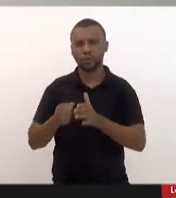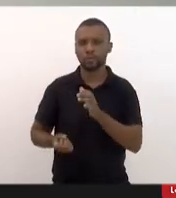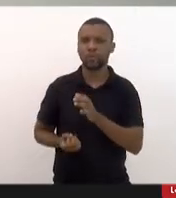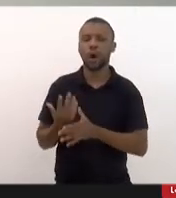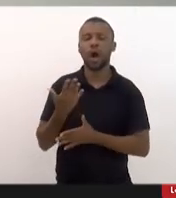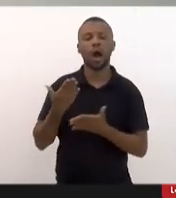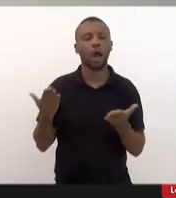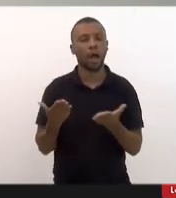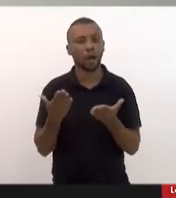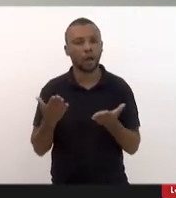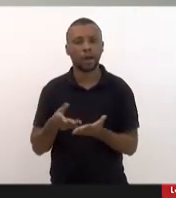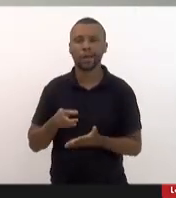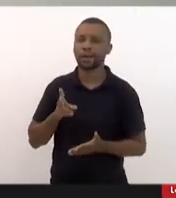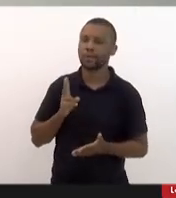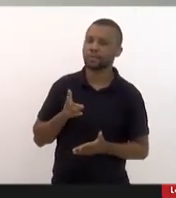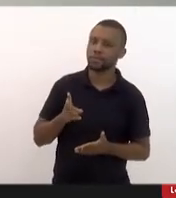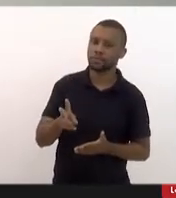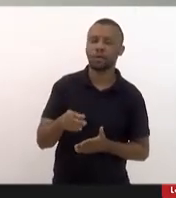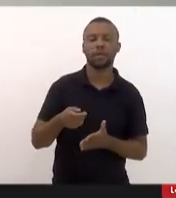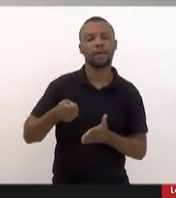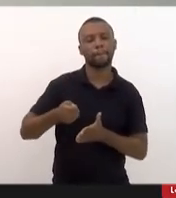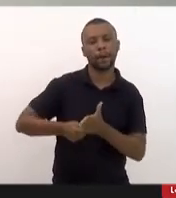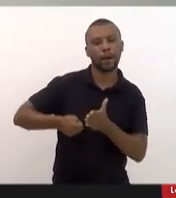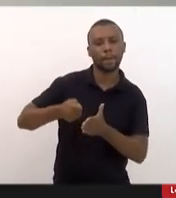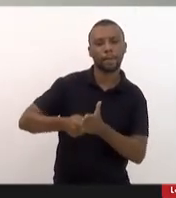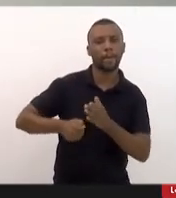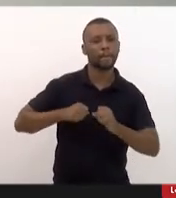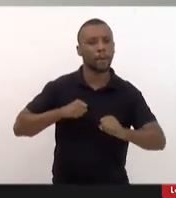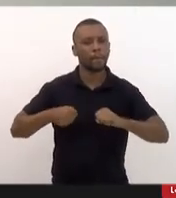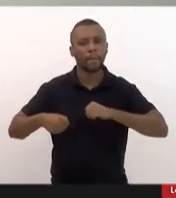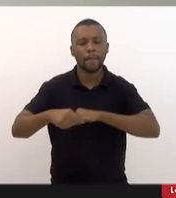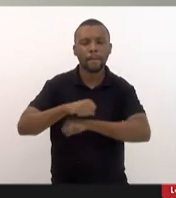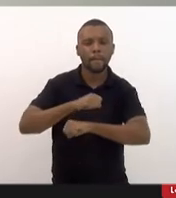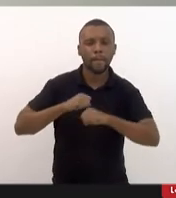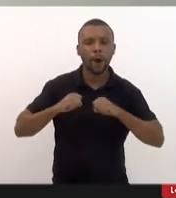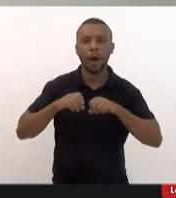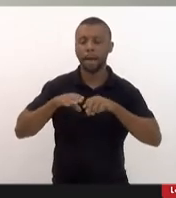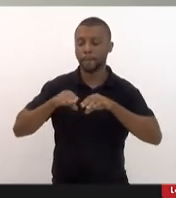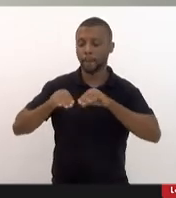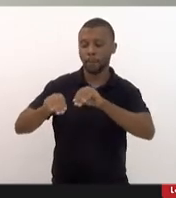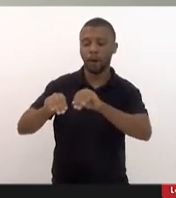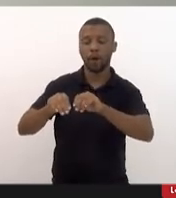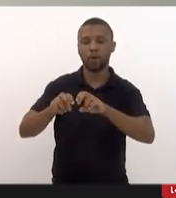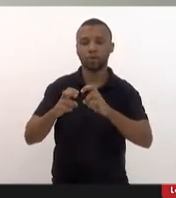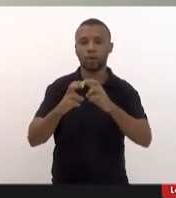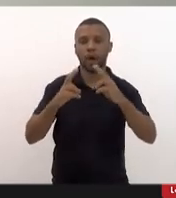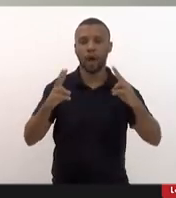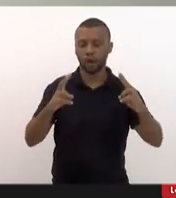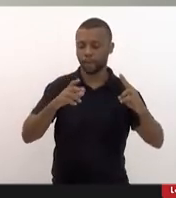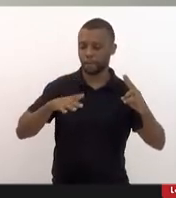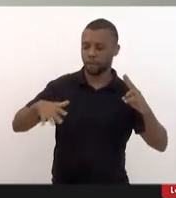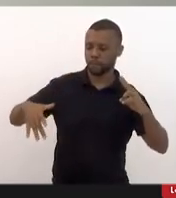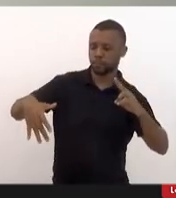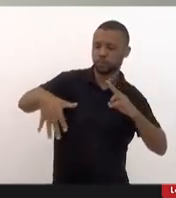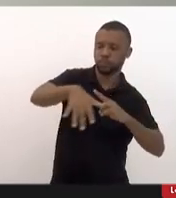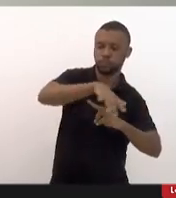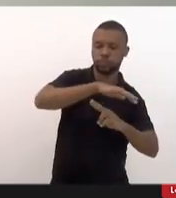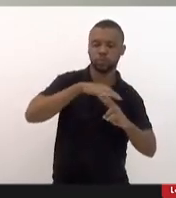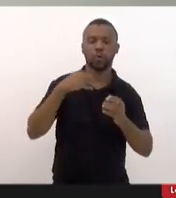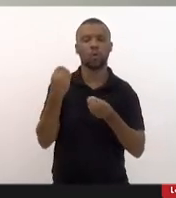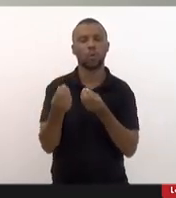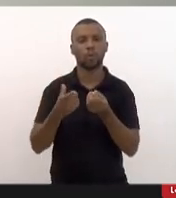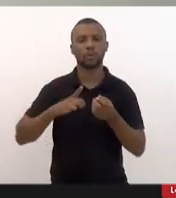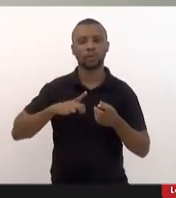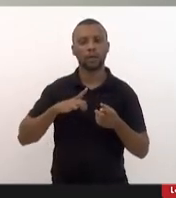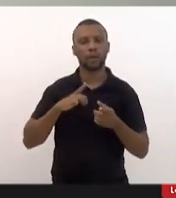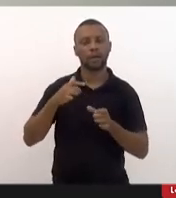continua a luta em relação à ocupação do entorno do Arco Metropolitano e como fazer com que todo o potencial que ele